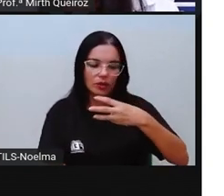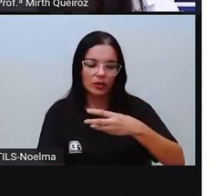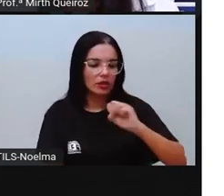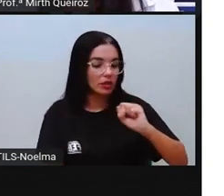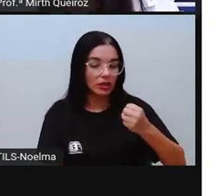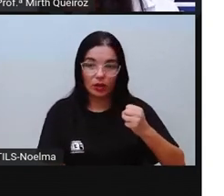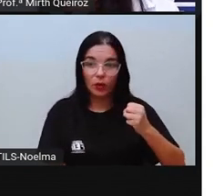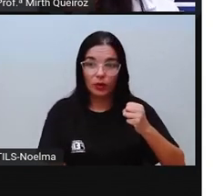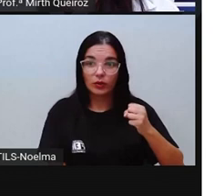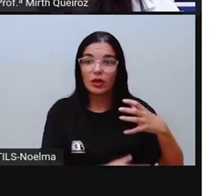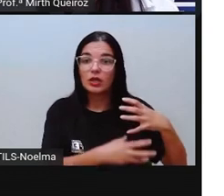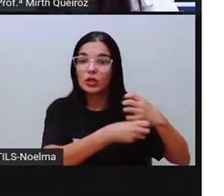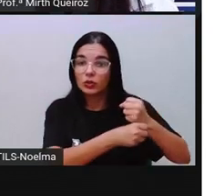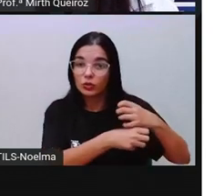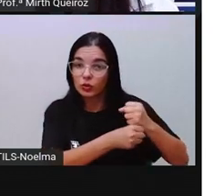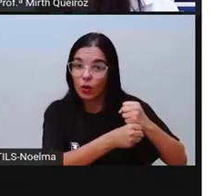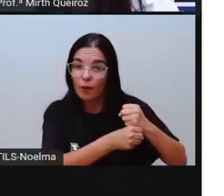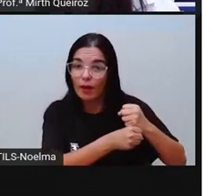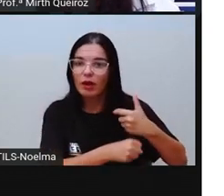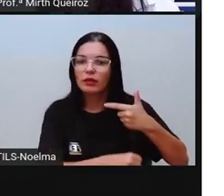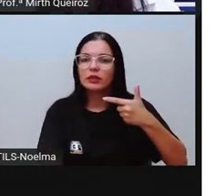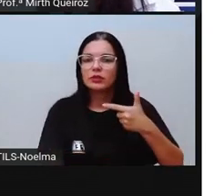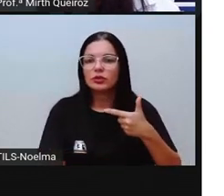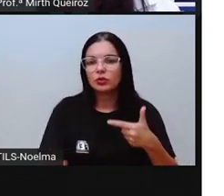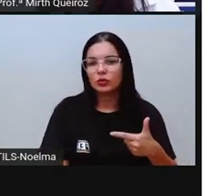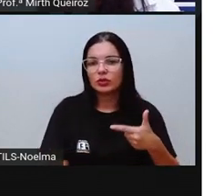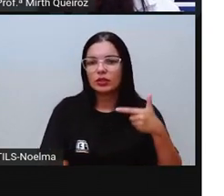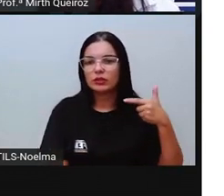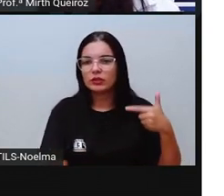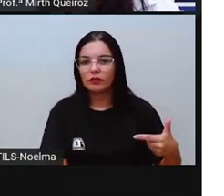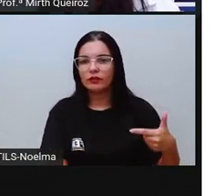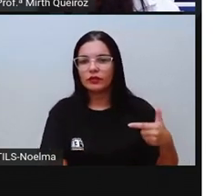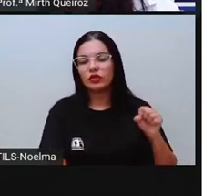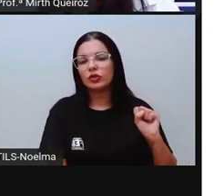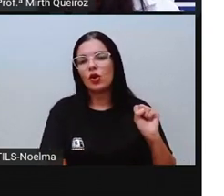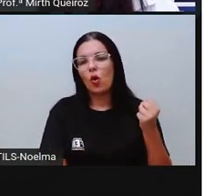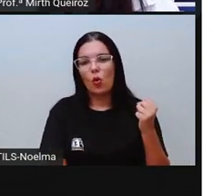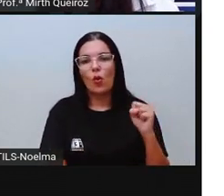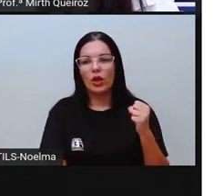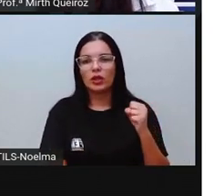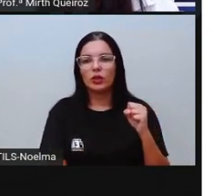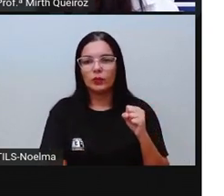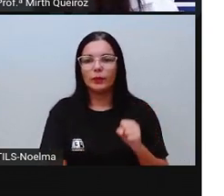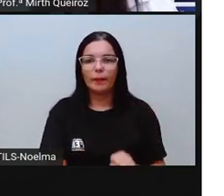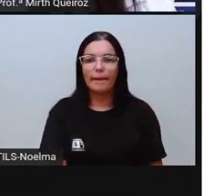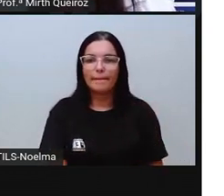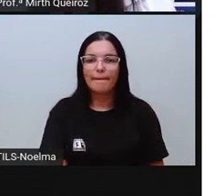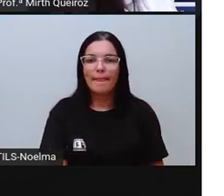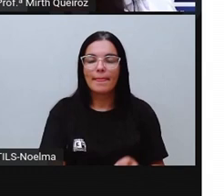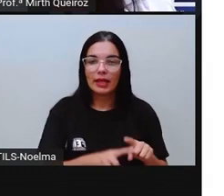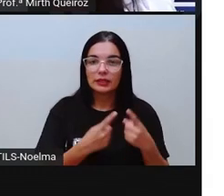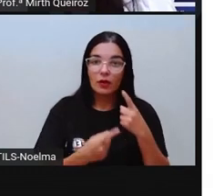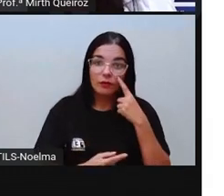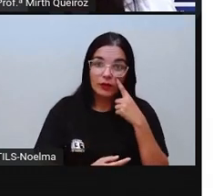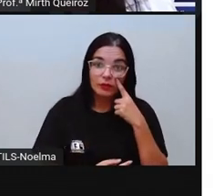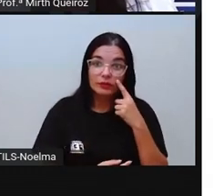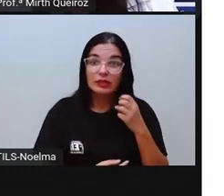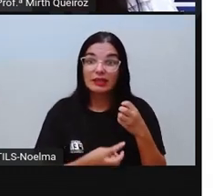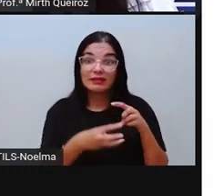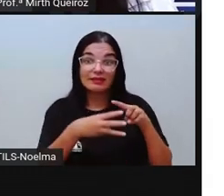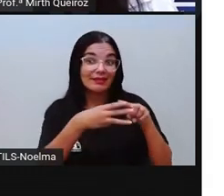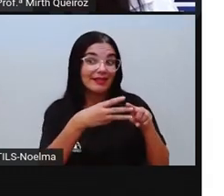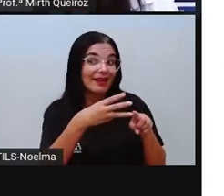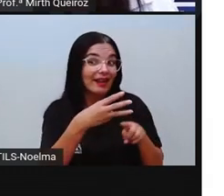38 mais 38 mais 38, que o resultado obtido aí será 228. Observe aí, são